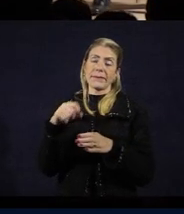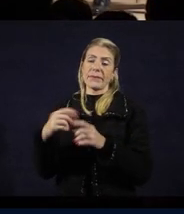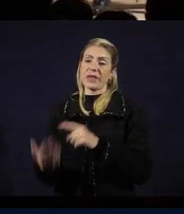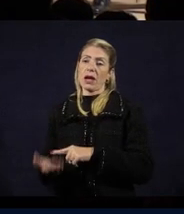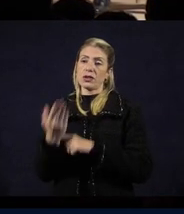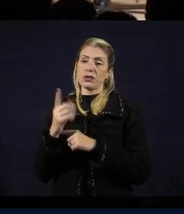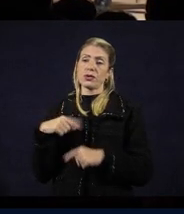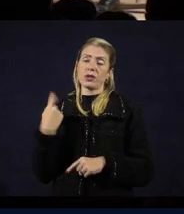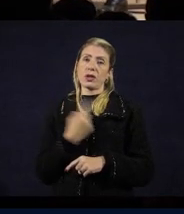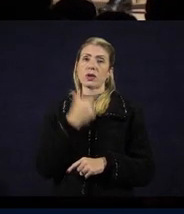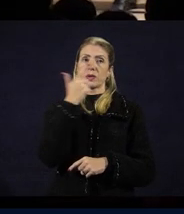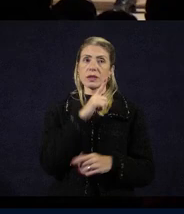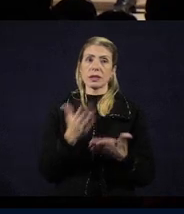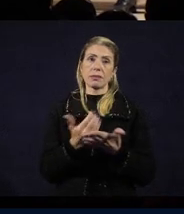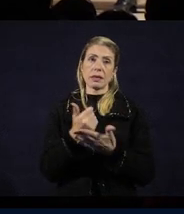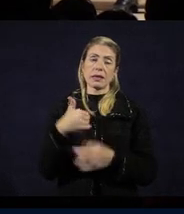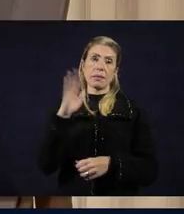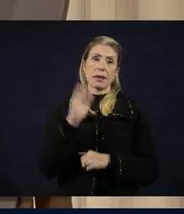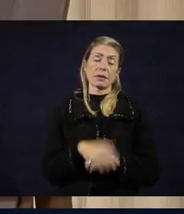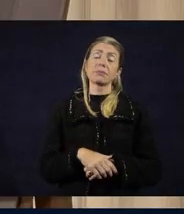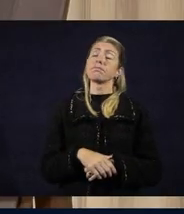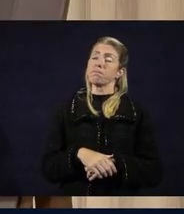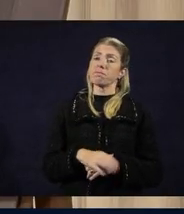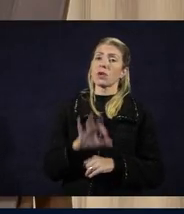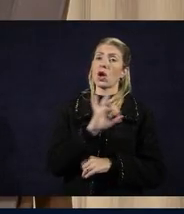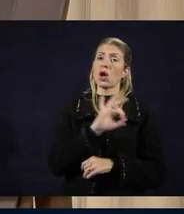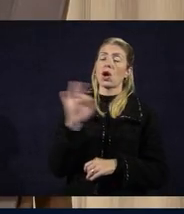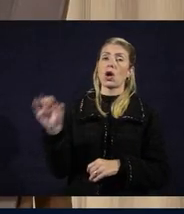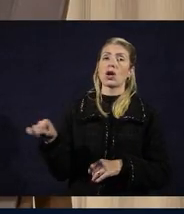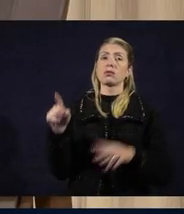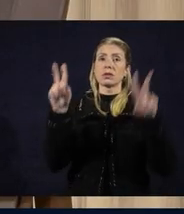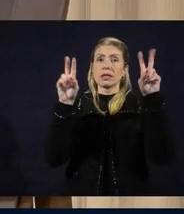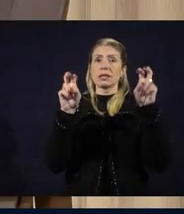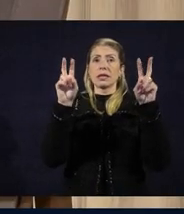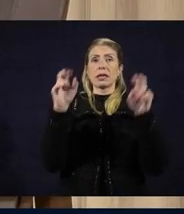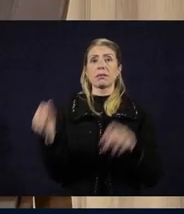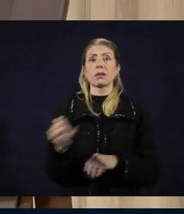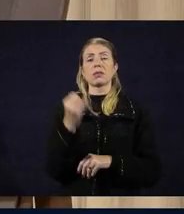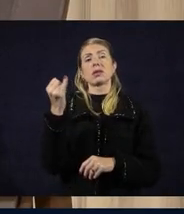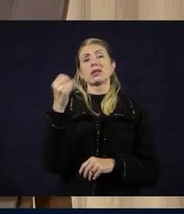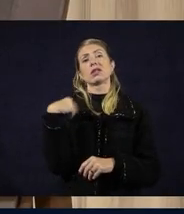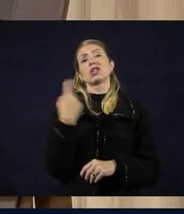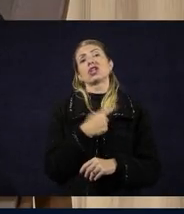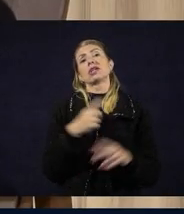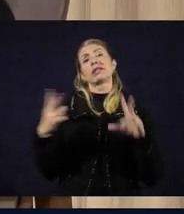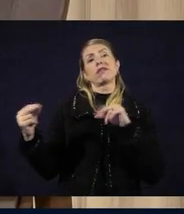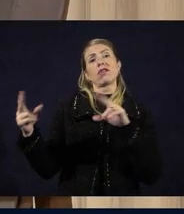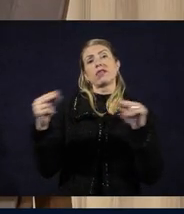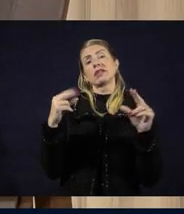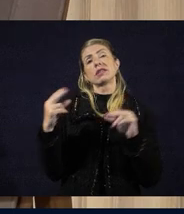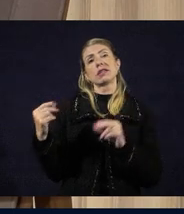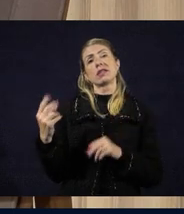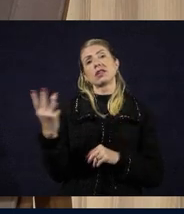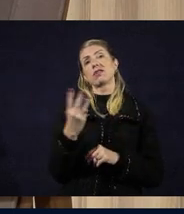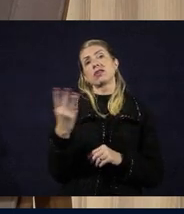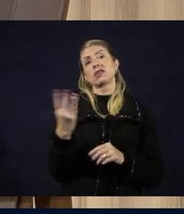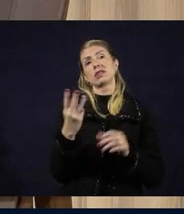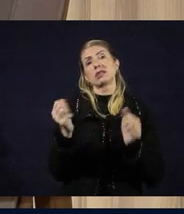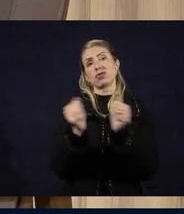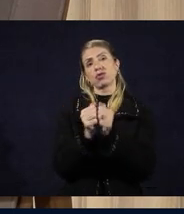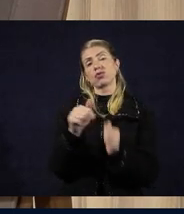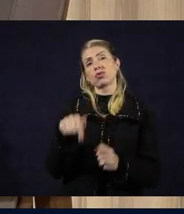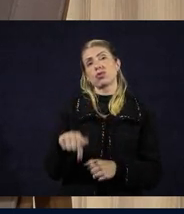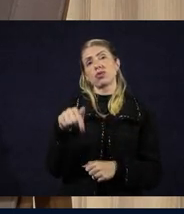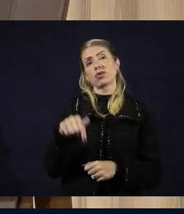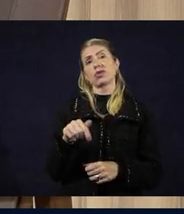até eu acho que esse é um tema super interessante se eu não me engano a gente tava falando ali fora vocês três juntos aqui dentro